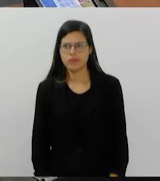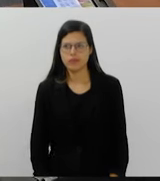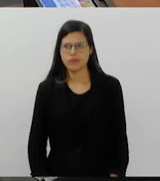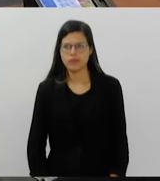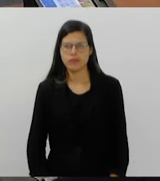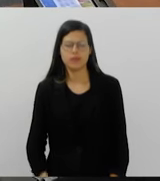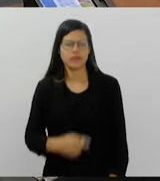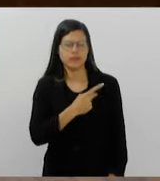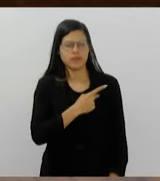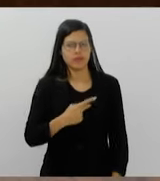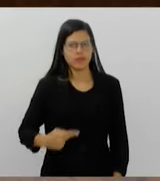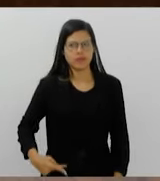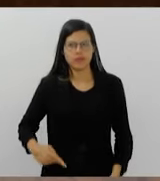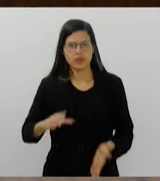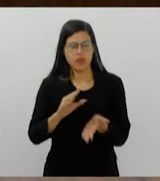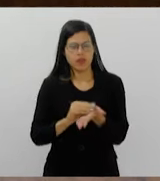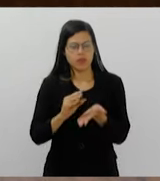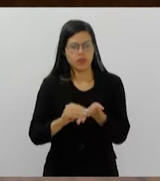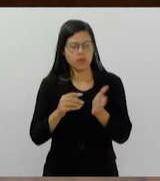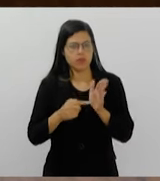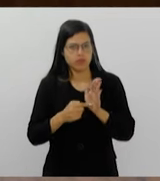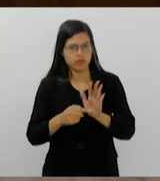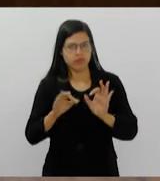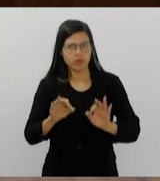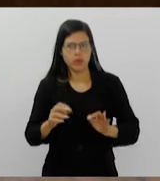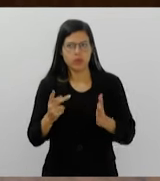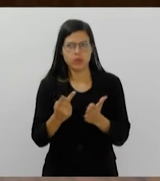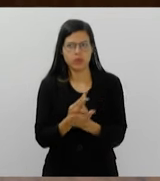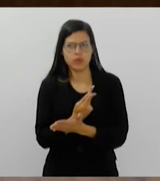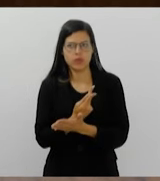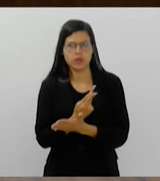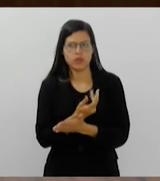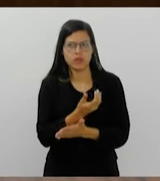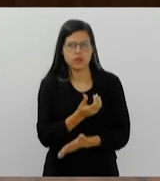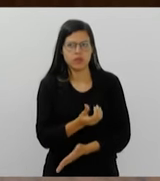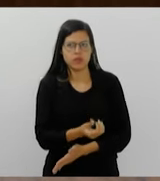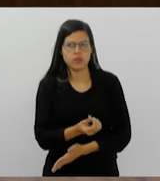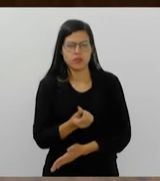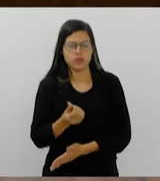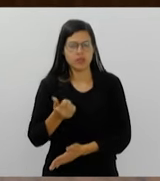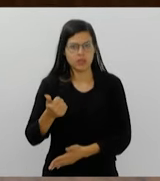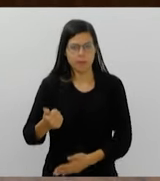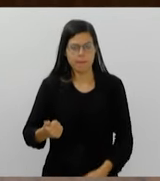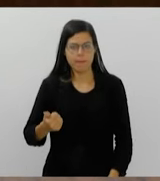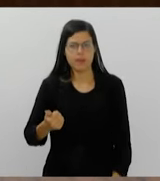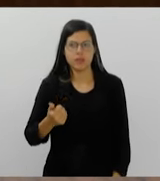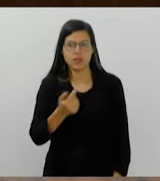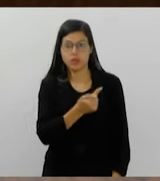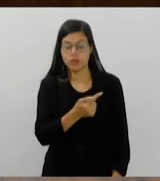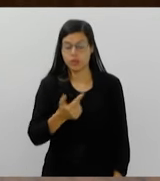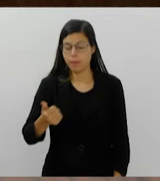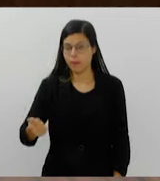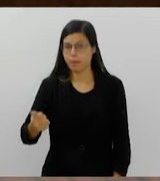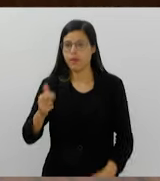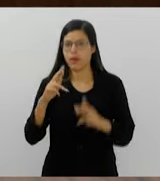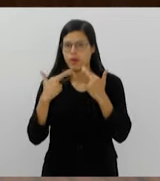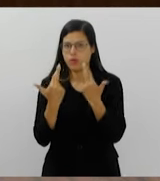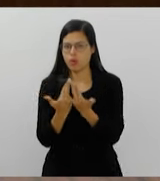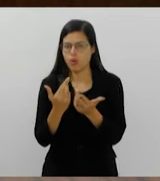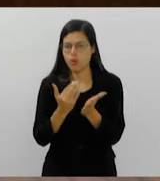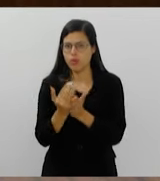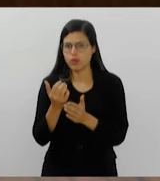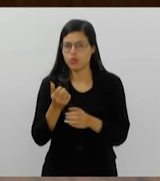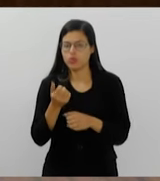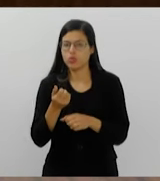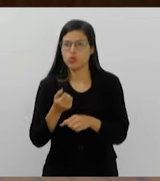Senhor presidente, a ata reflete com exatidão o ocorrido na 71ª sessão ordinária, que iniciada às 14